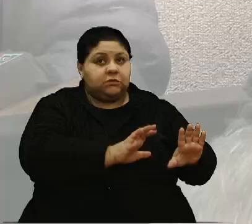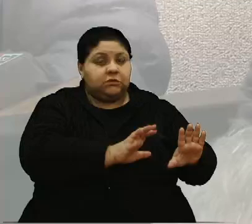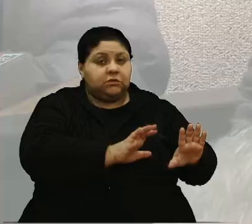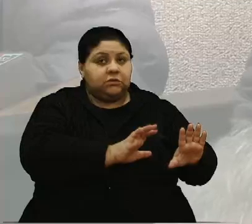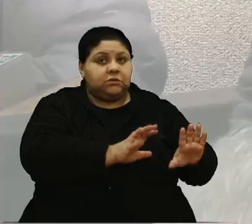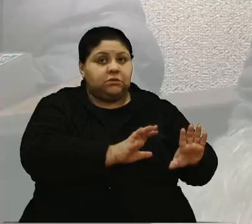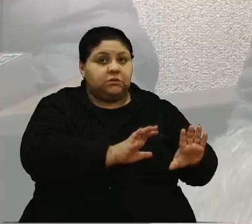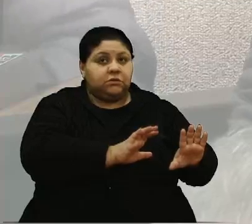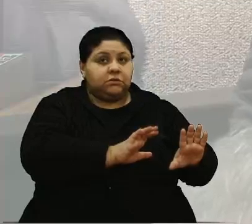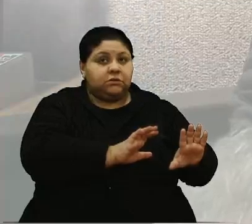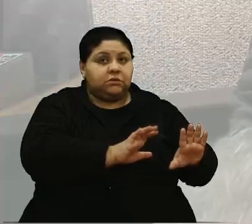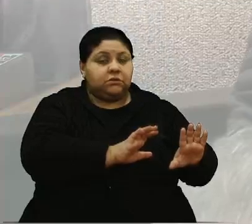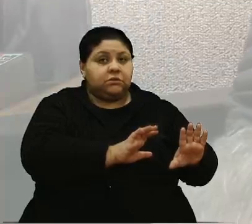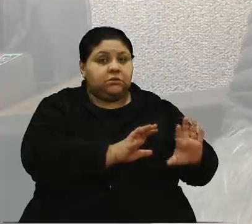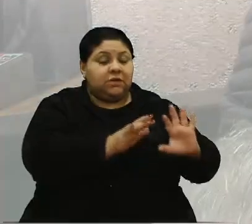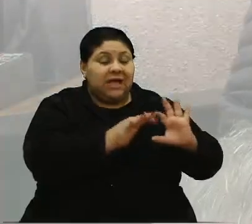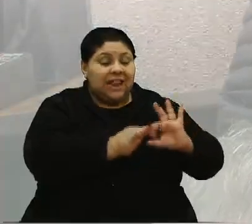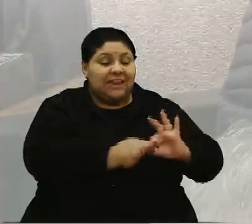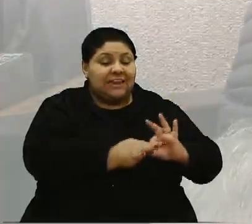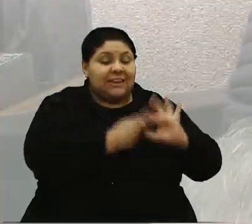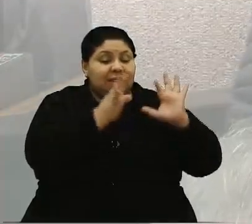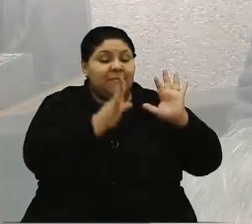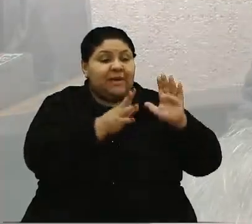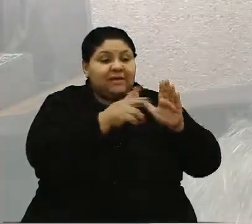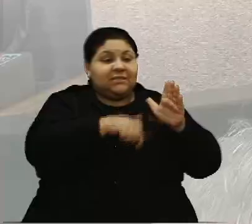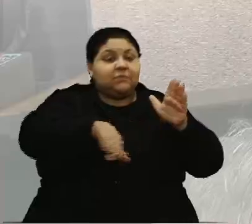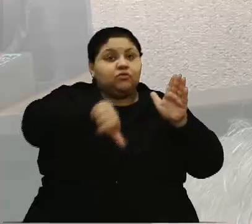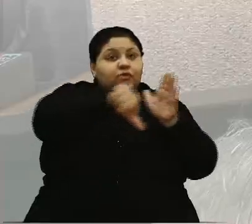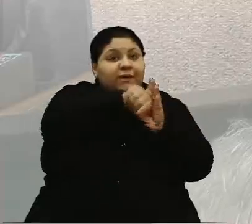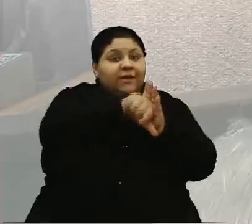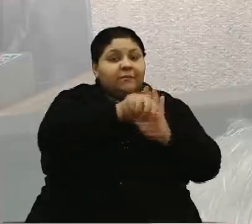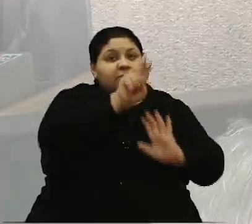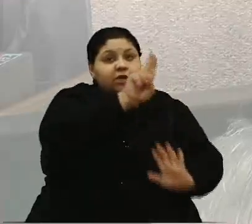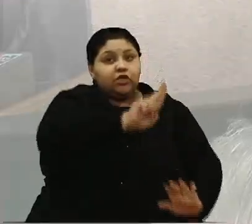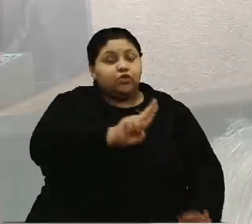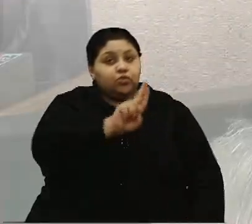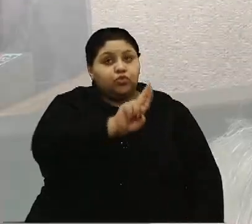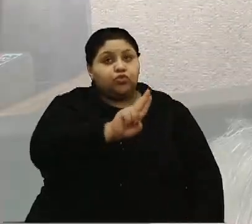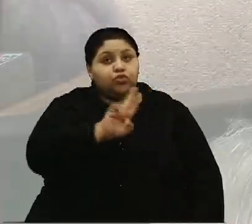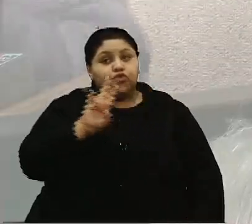sobre a descriminalização do porte de maconha de uso pessoal.